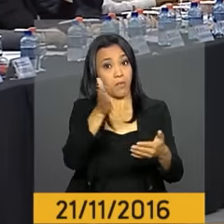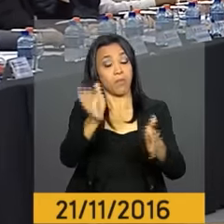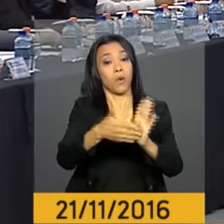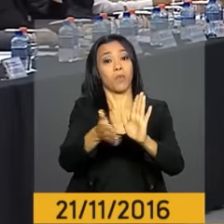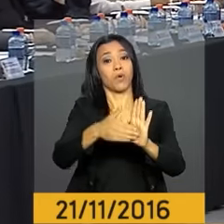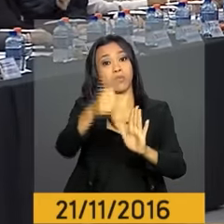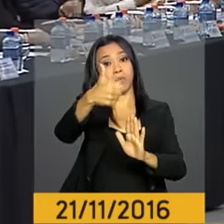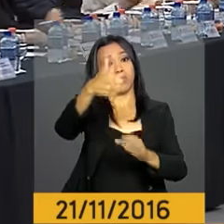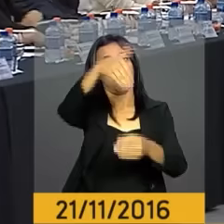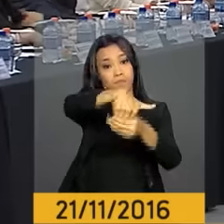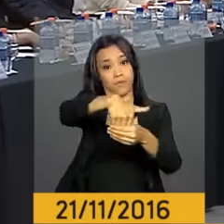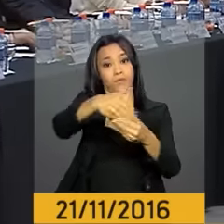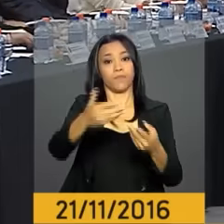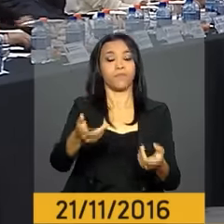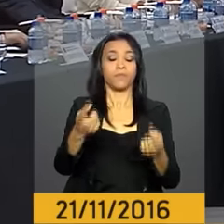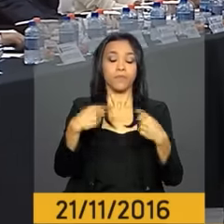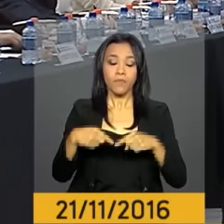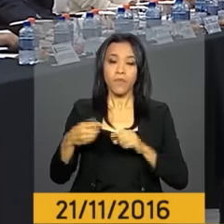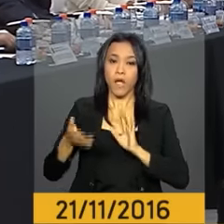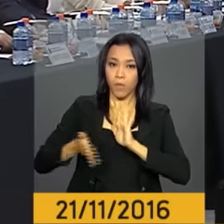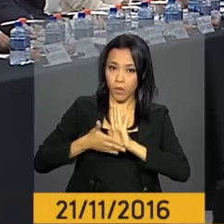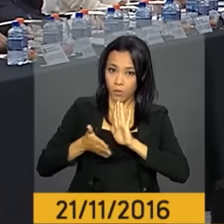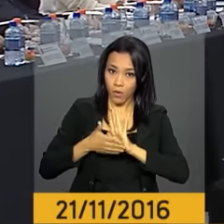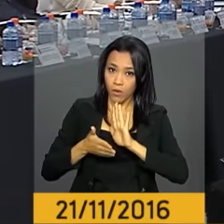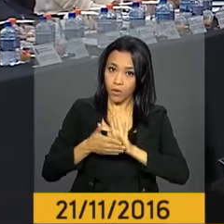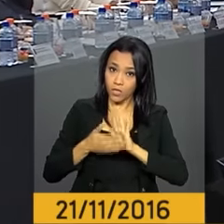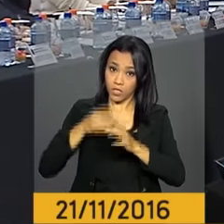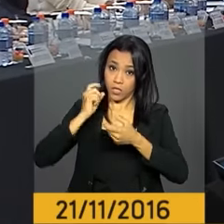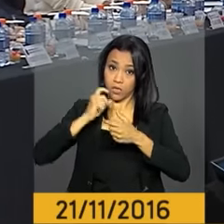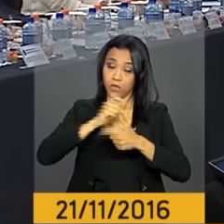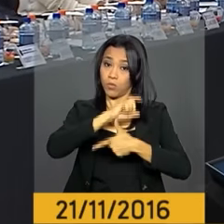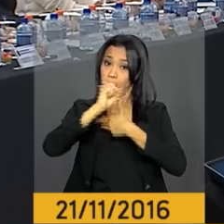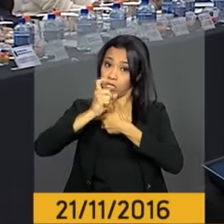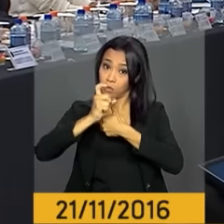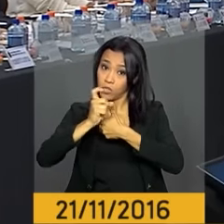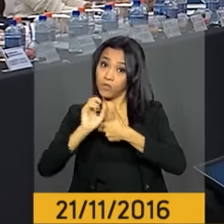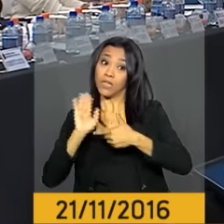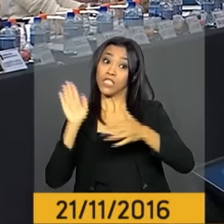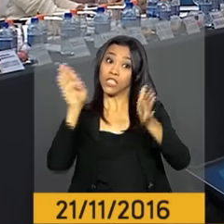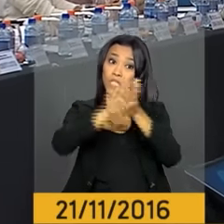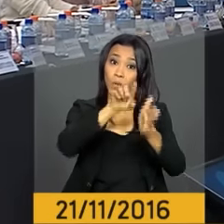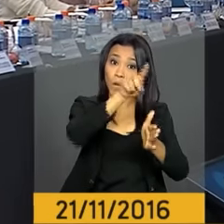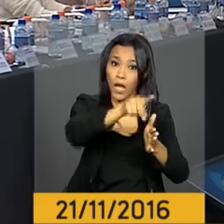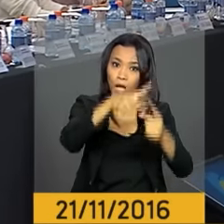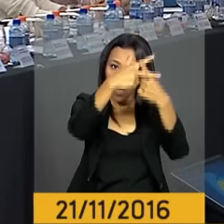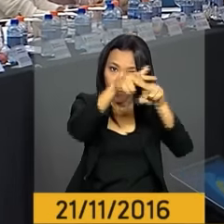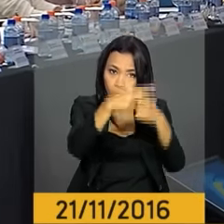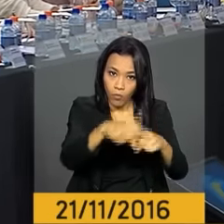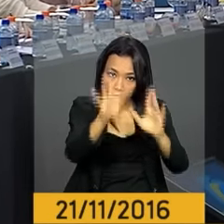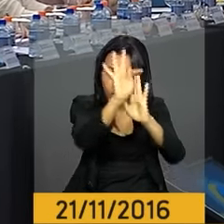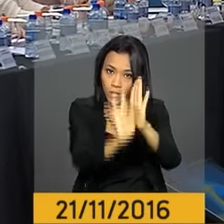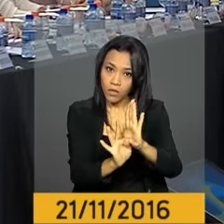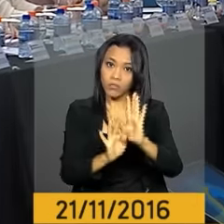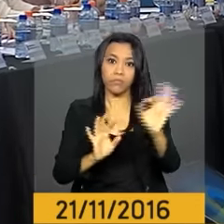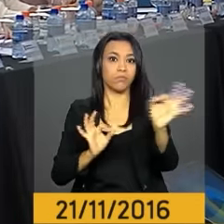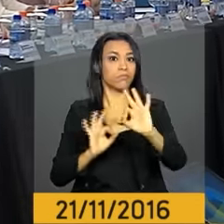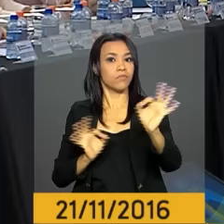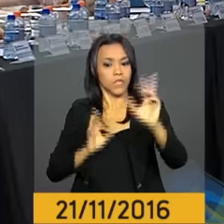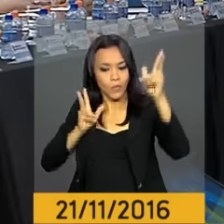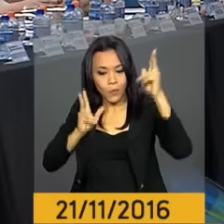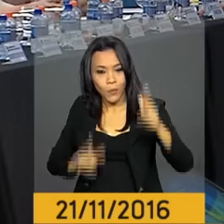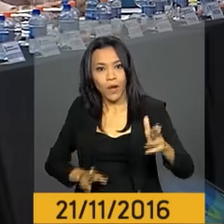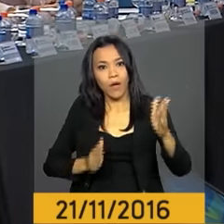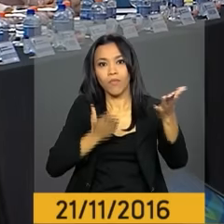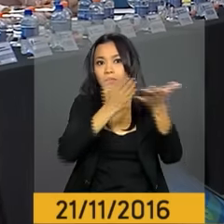proposta remetida pelo Executivo não ganhou nenhuma modificação no Legislativo. Foi aprovada tal como remetida,